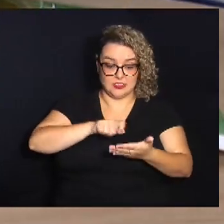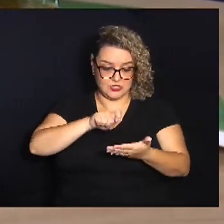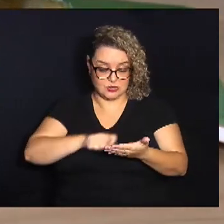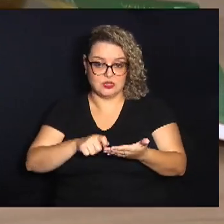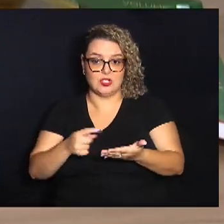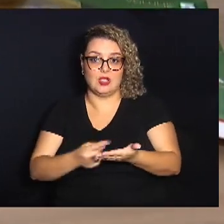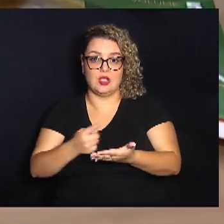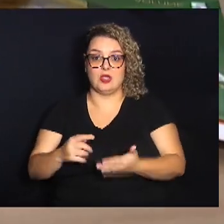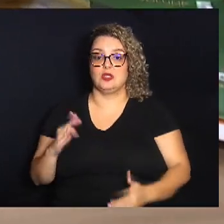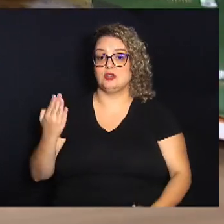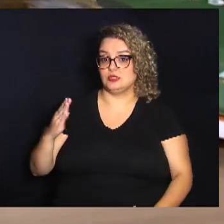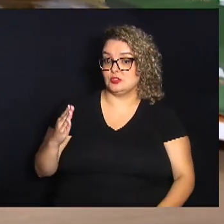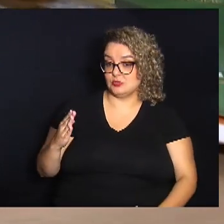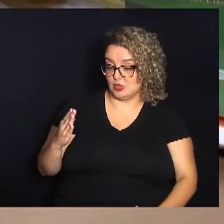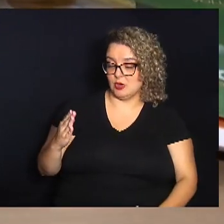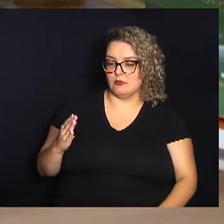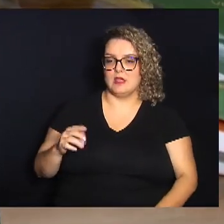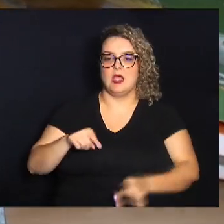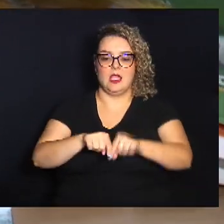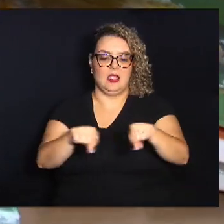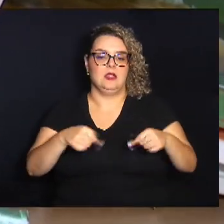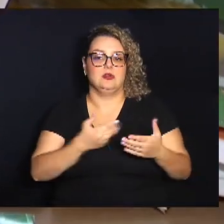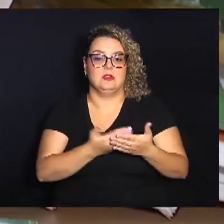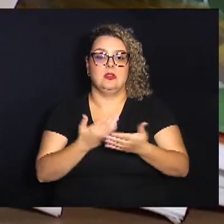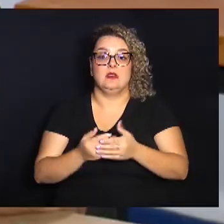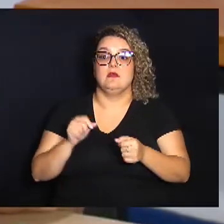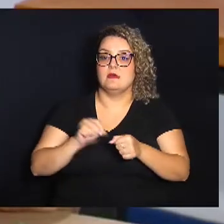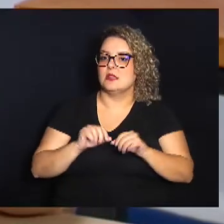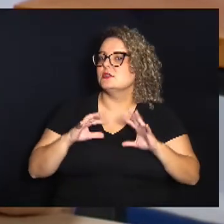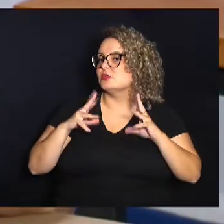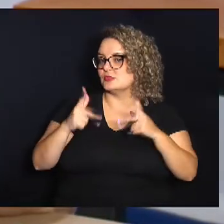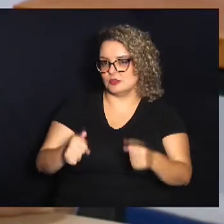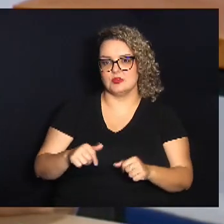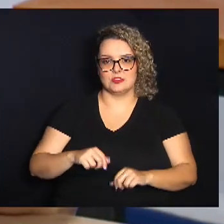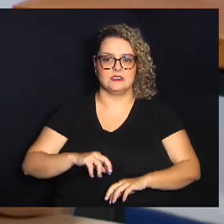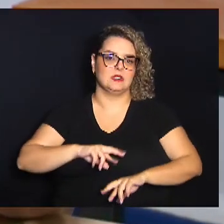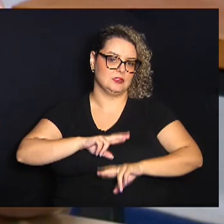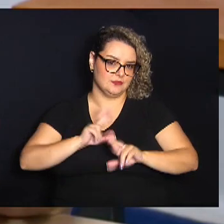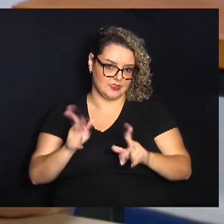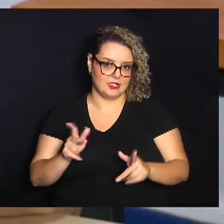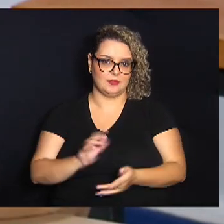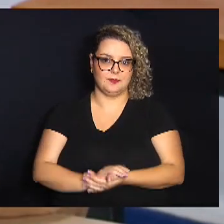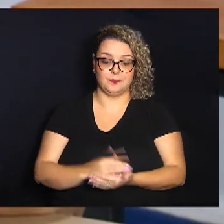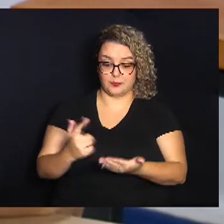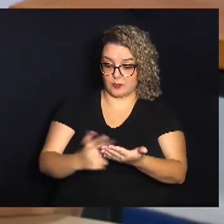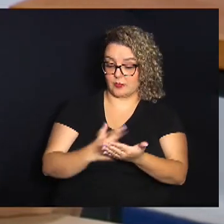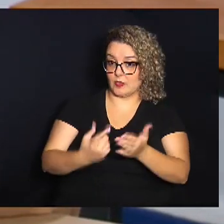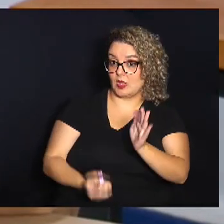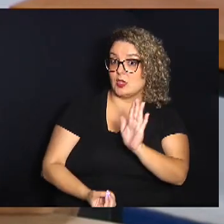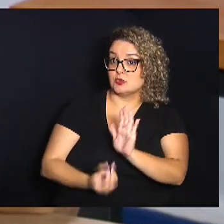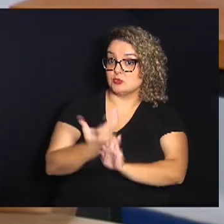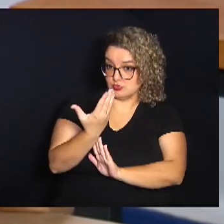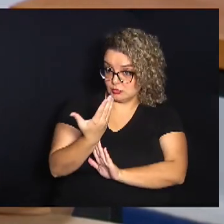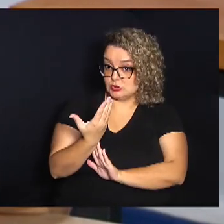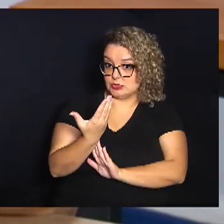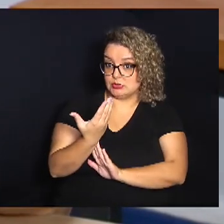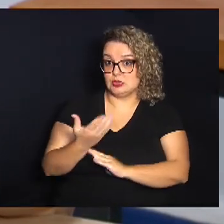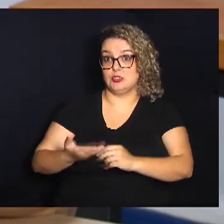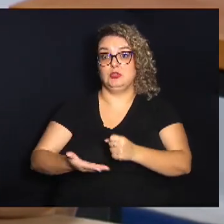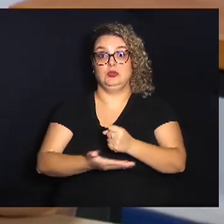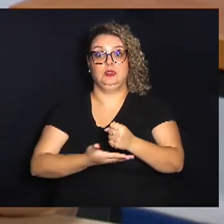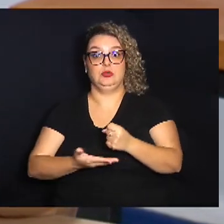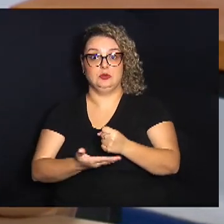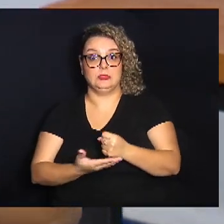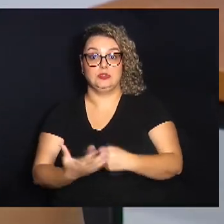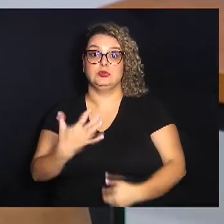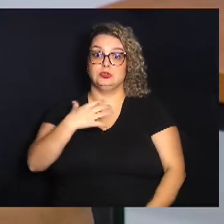de biologia, a sala de aula fez toda a diferença. O livro, quando ele é criado com base no formato de